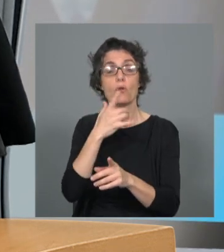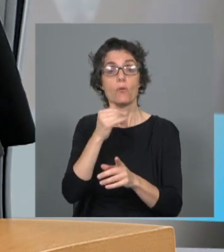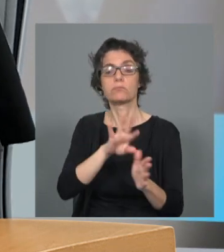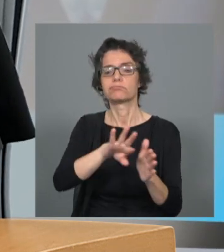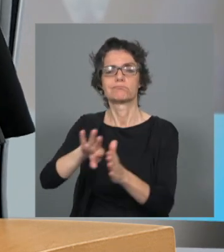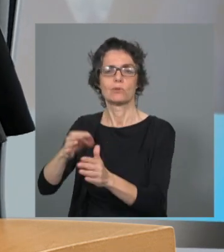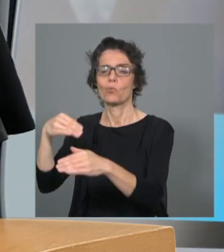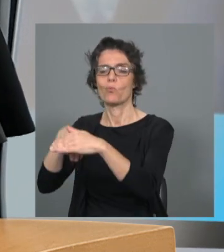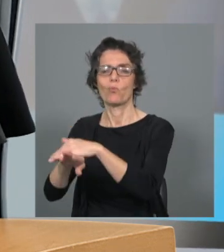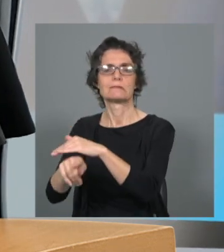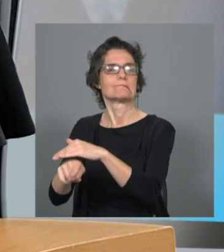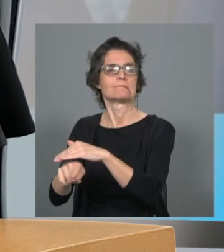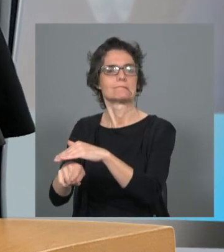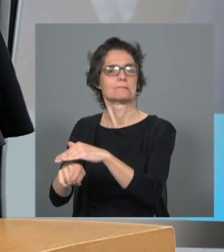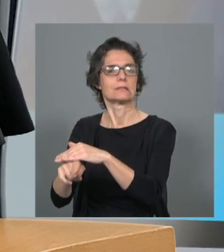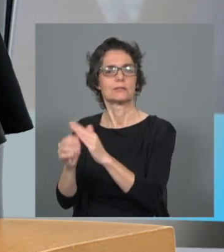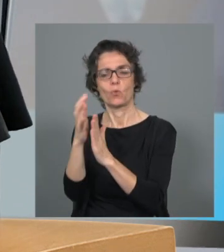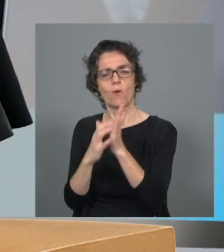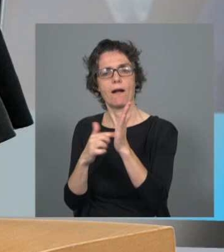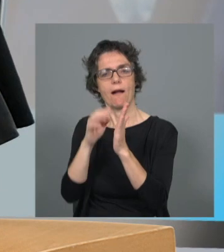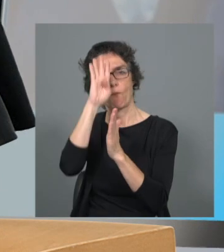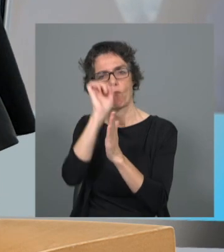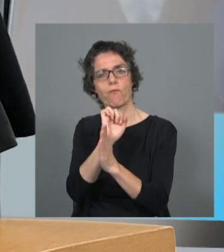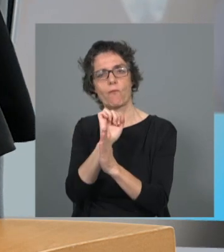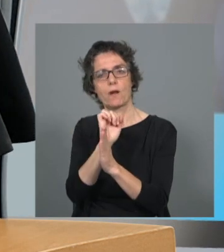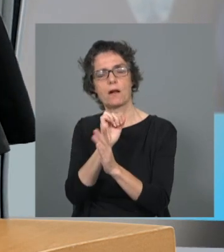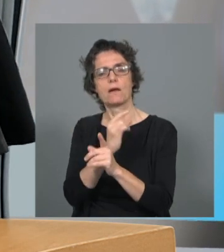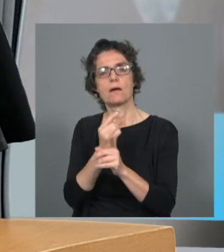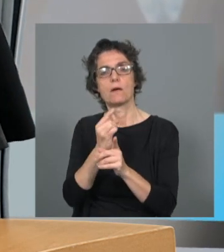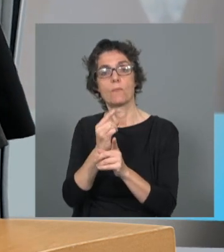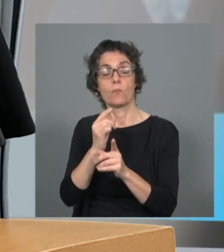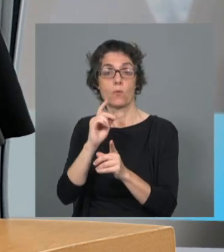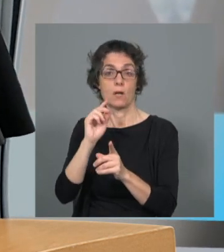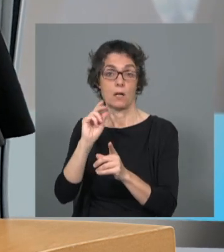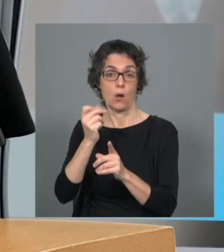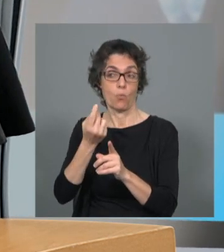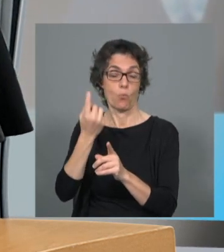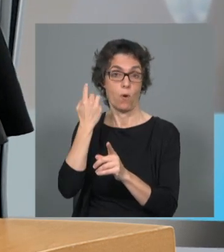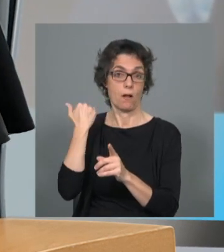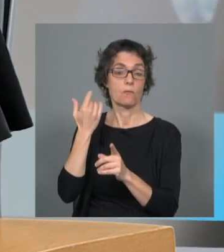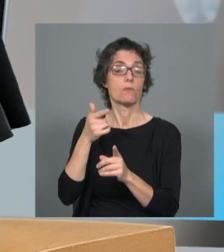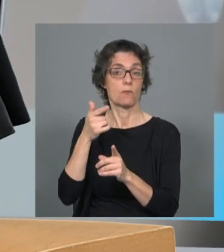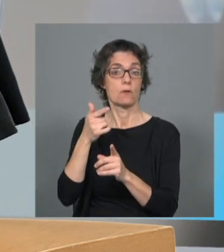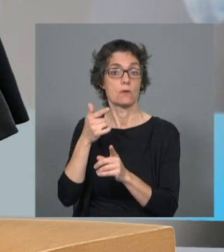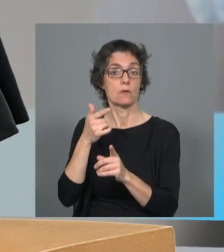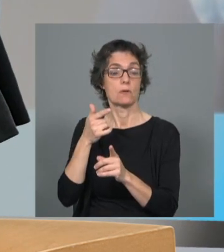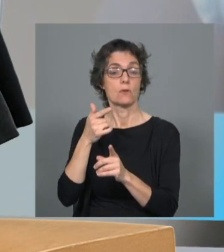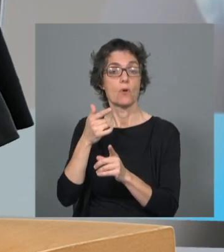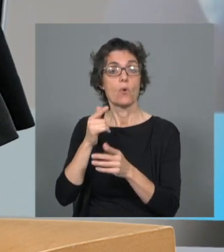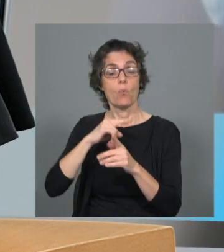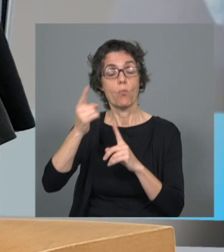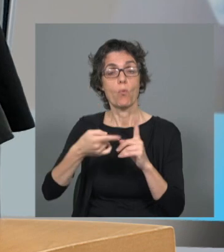na gaveta esta encíclica. Não o fez há um ano atrás, instituindo o ano Laudato